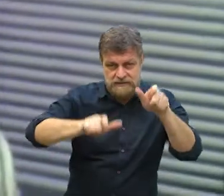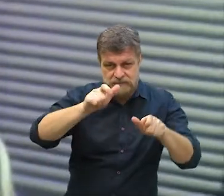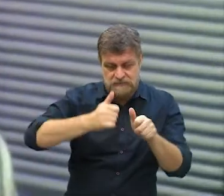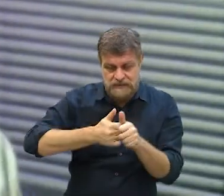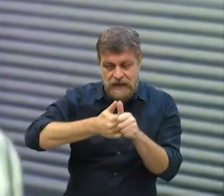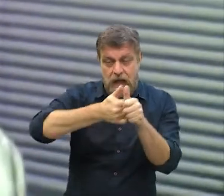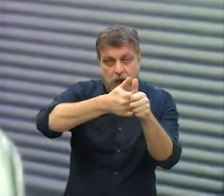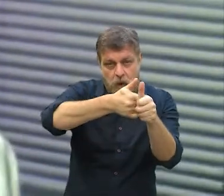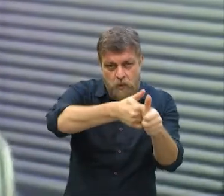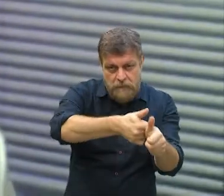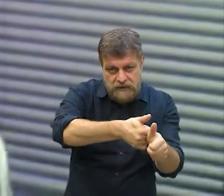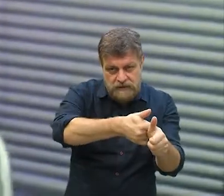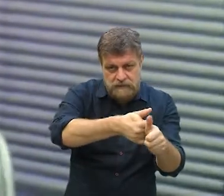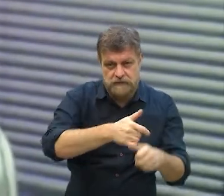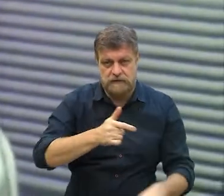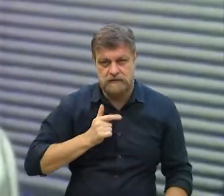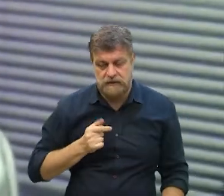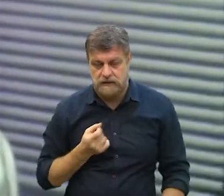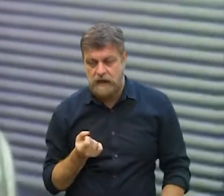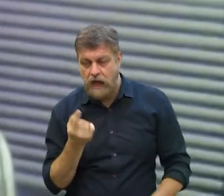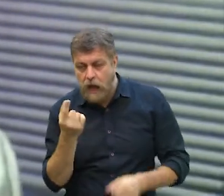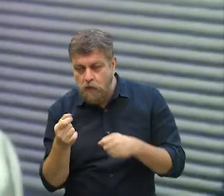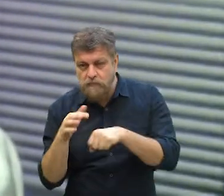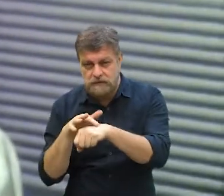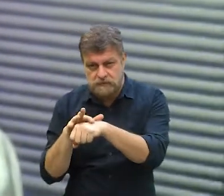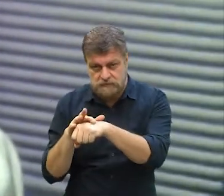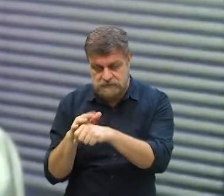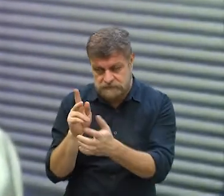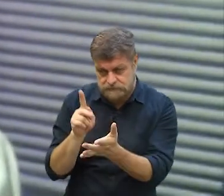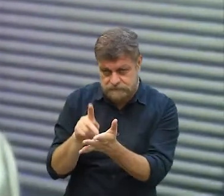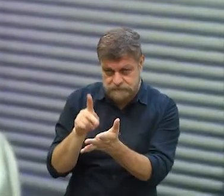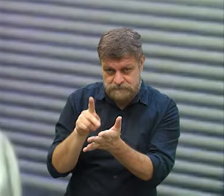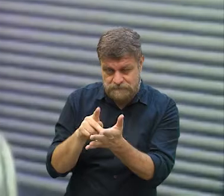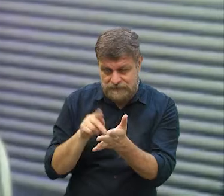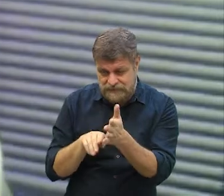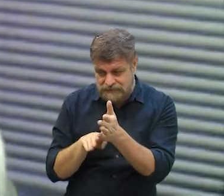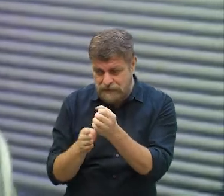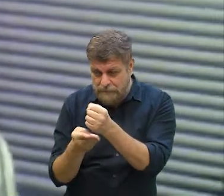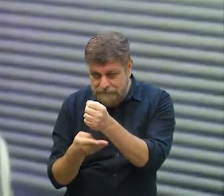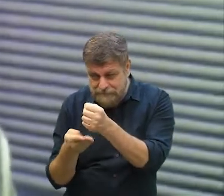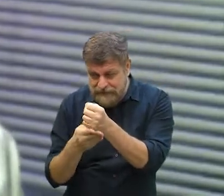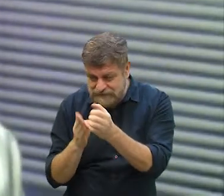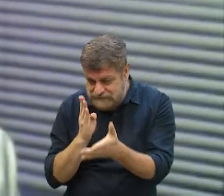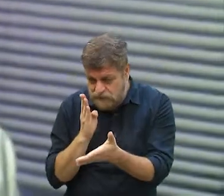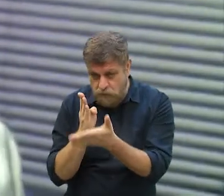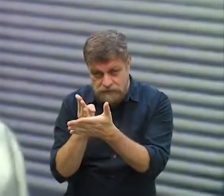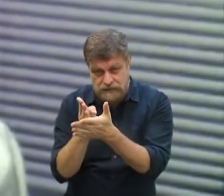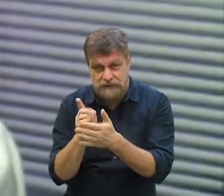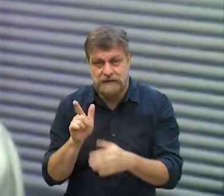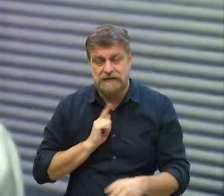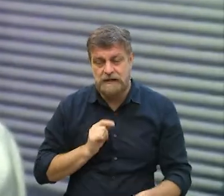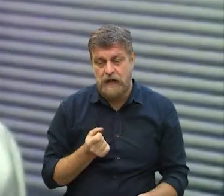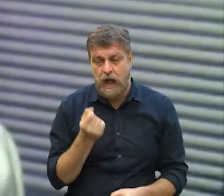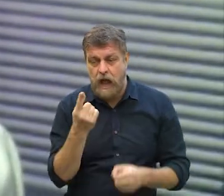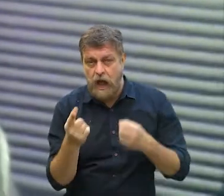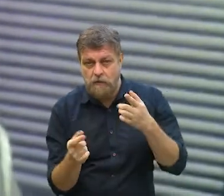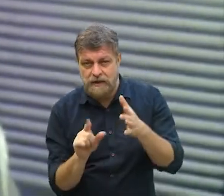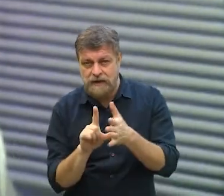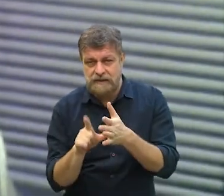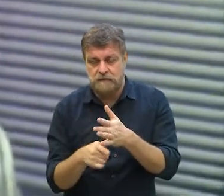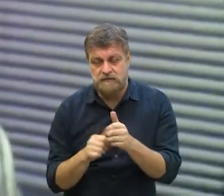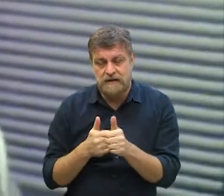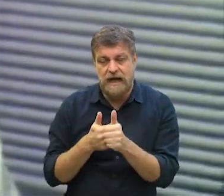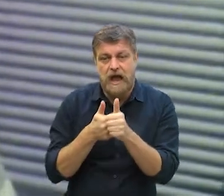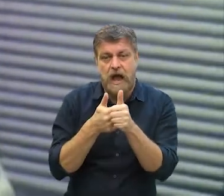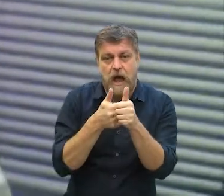você vai acompanhar ainda. Então, para algumas doenças, realmente você tem que descobrir logo e tratar. Para algumas, você vai